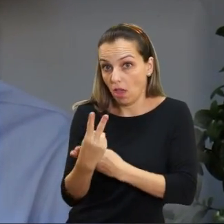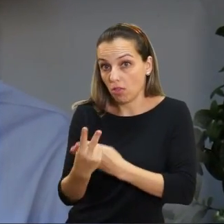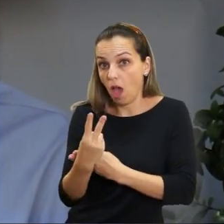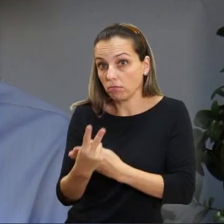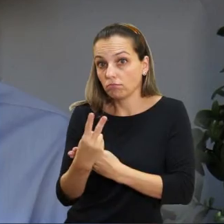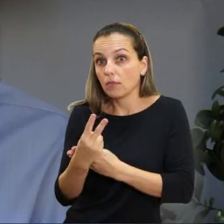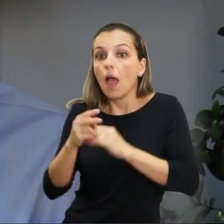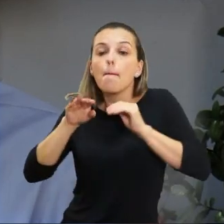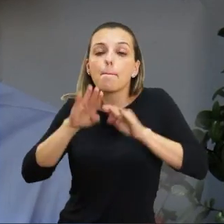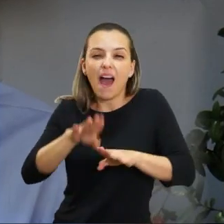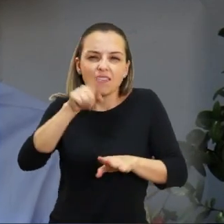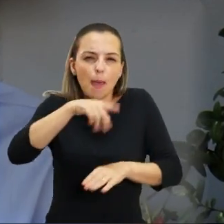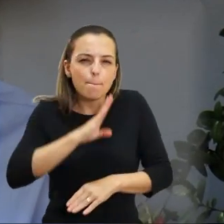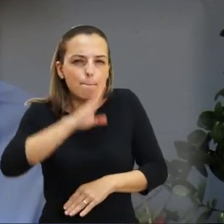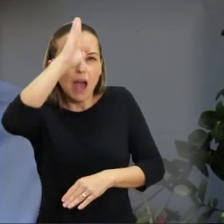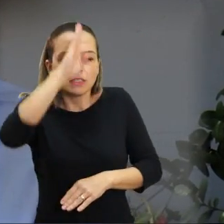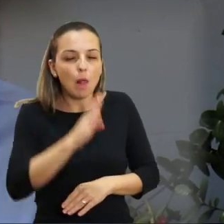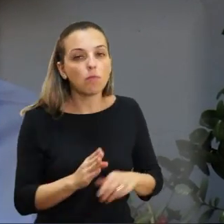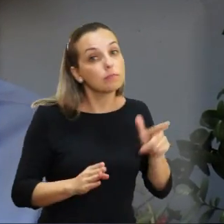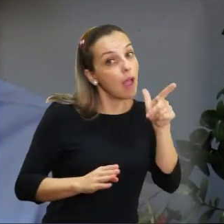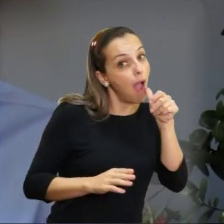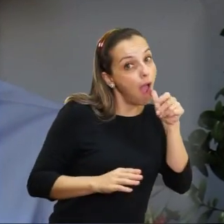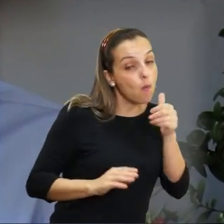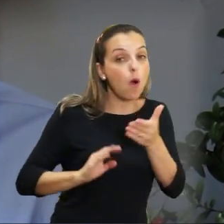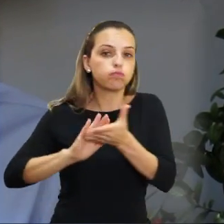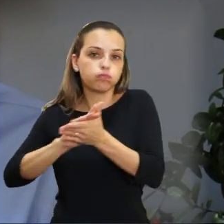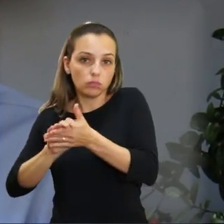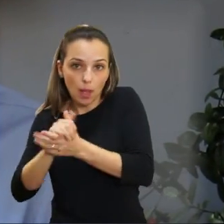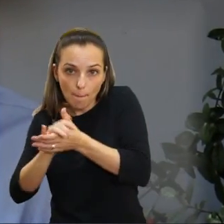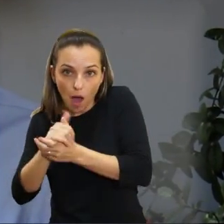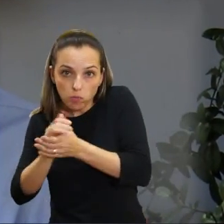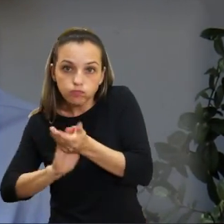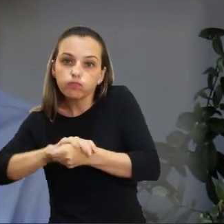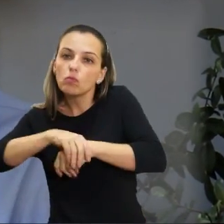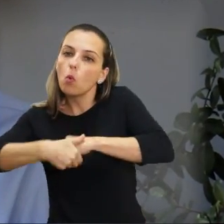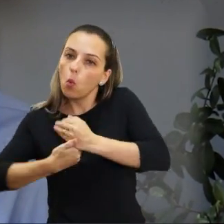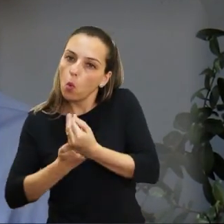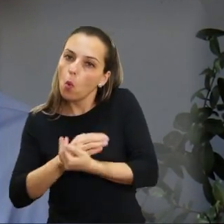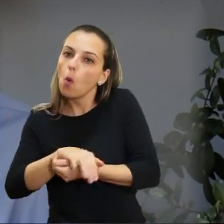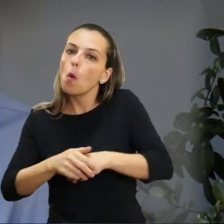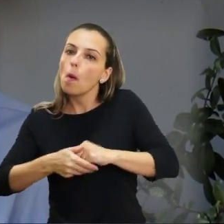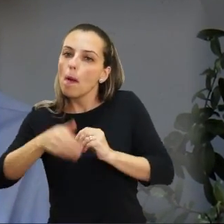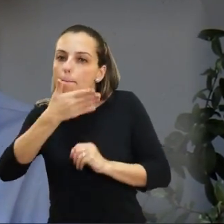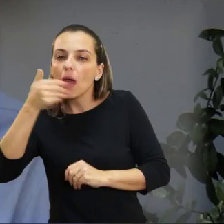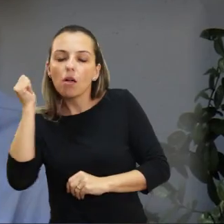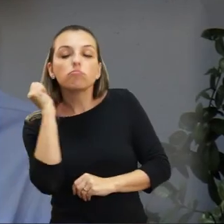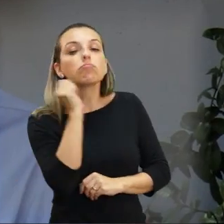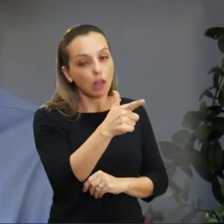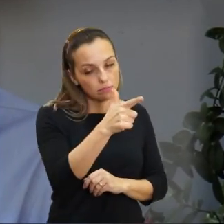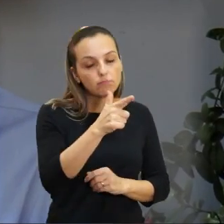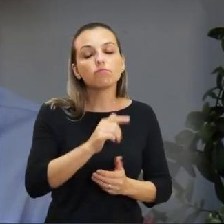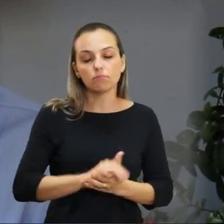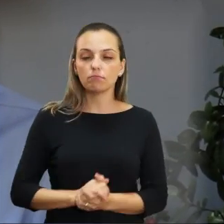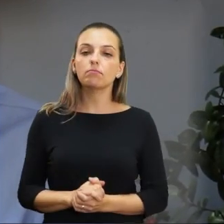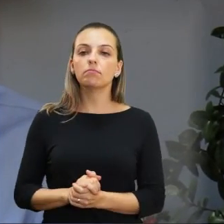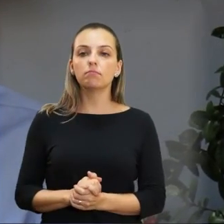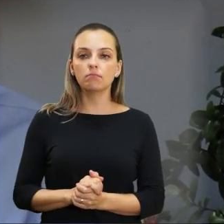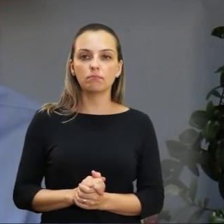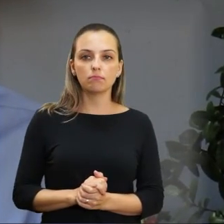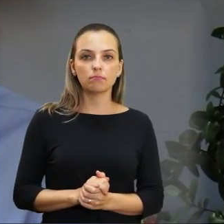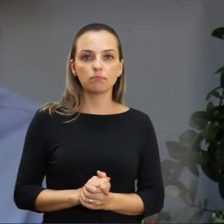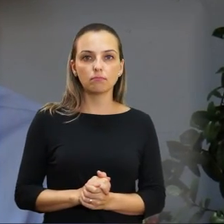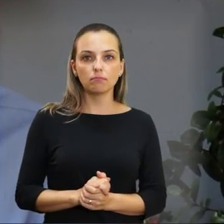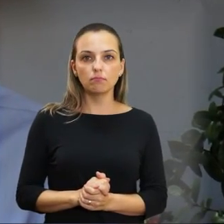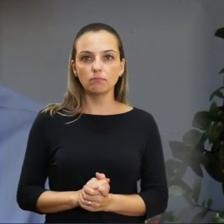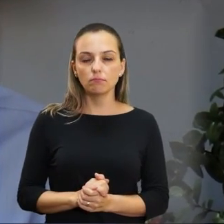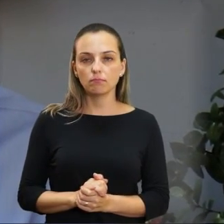a contaminação pela doença. Na verdade, a maneira por excelência de fazer a higiene das mãos e evitar a